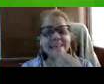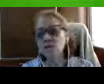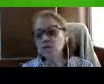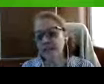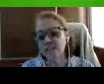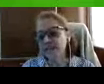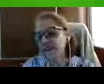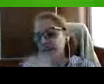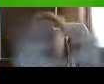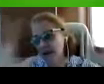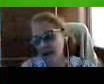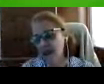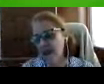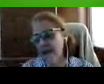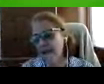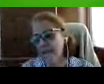Então, gente, assim,